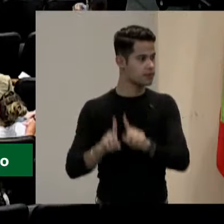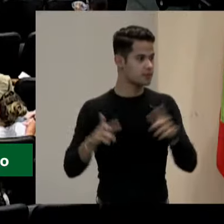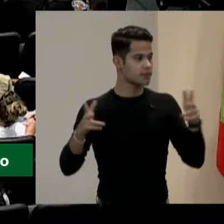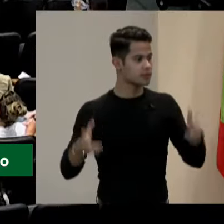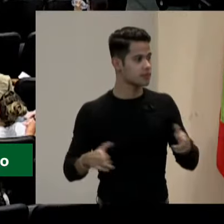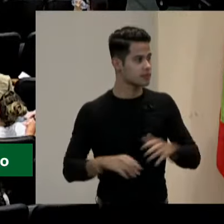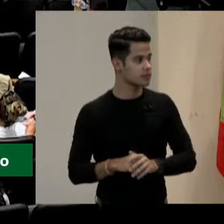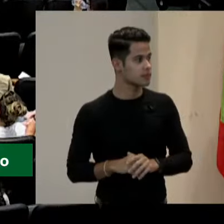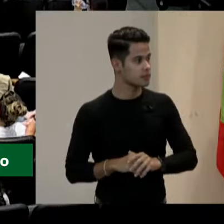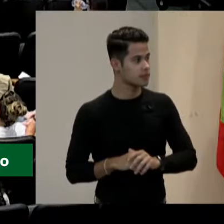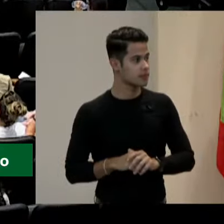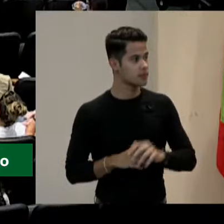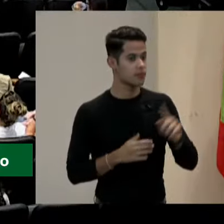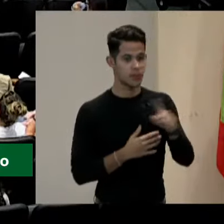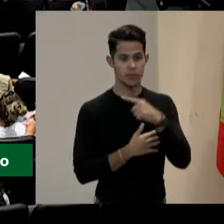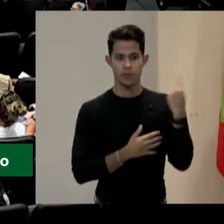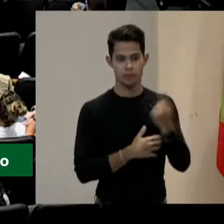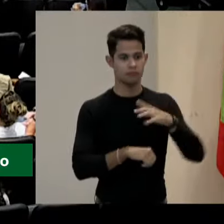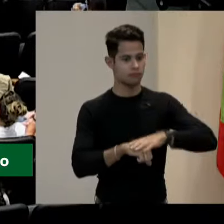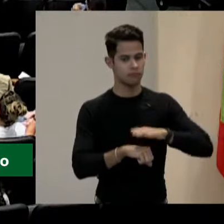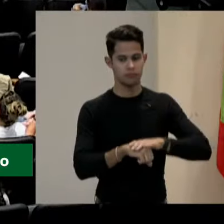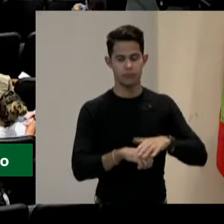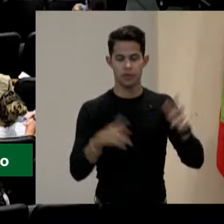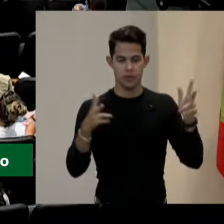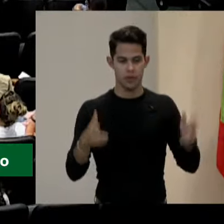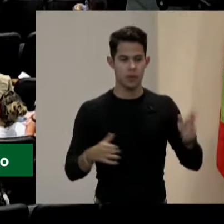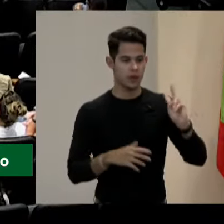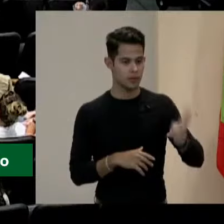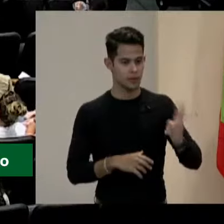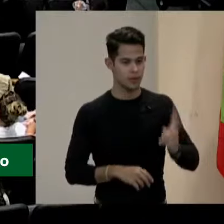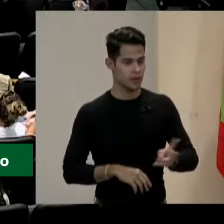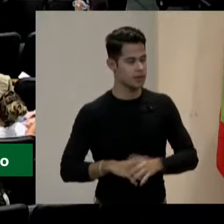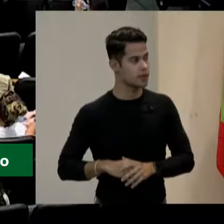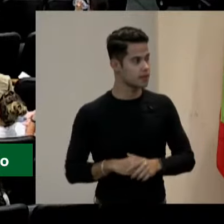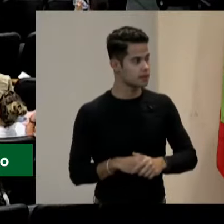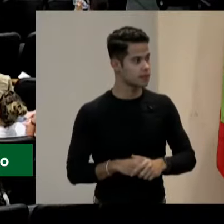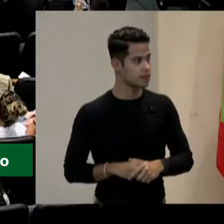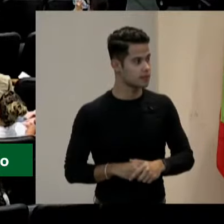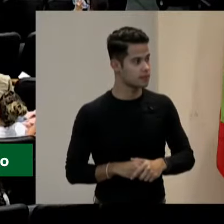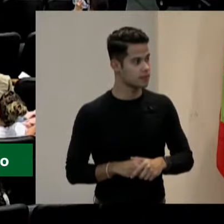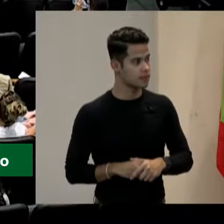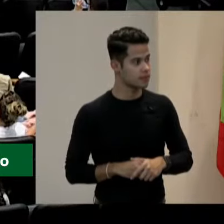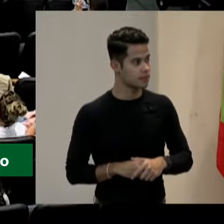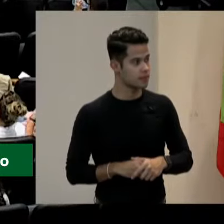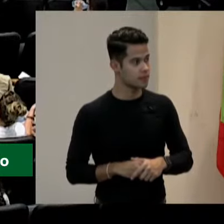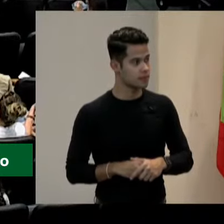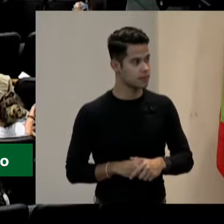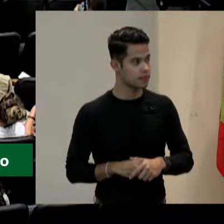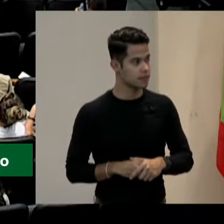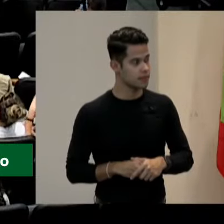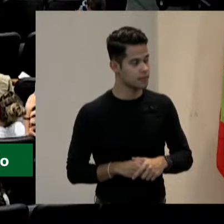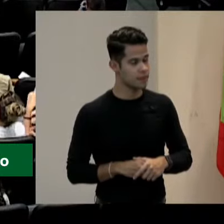A gente faz sempre do mesmo. Nunca faz nada diferente. E o problema é que se espera